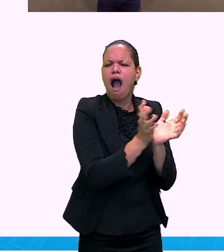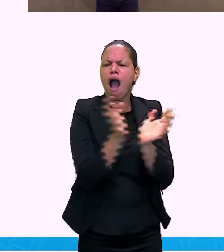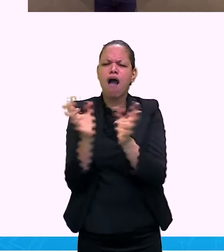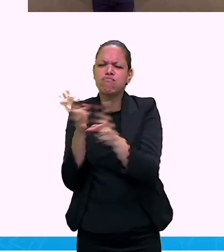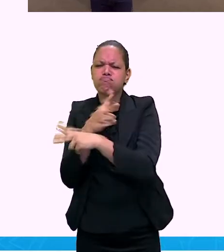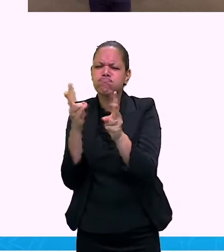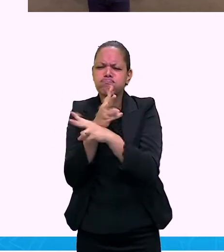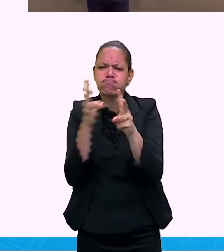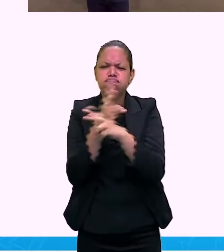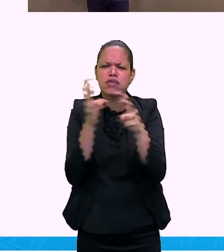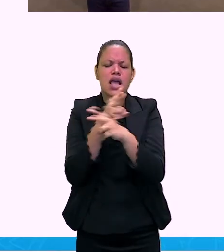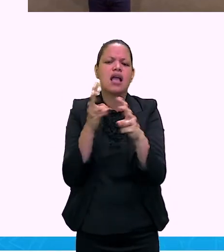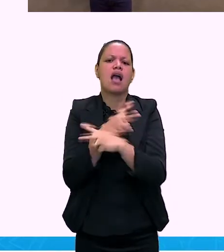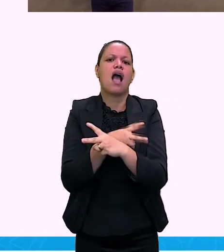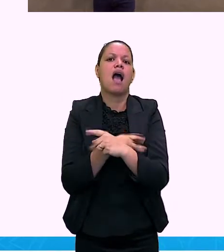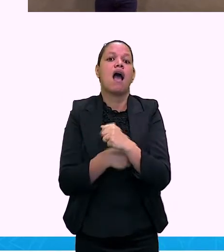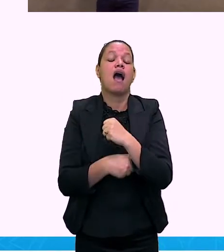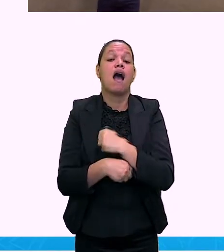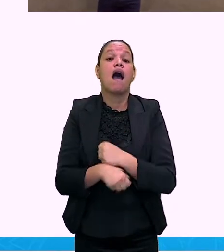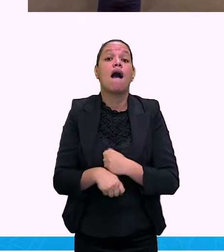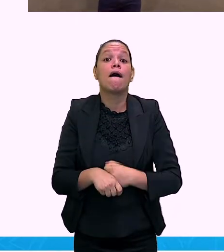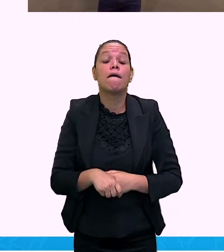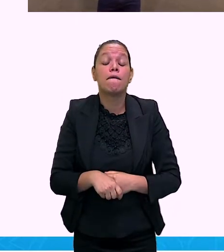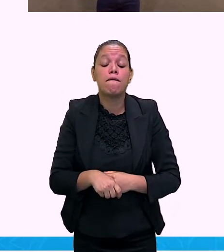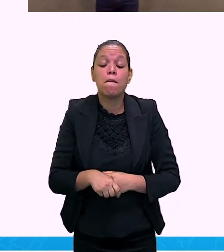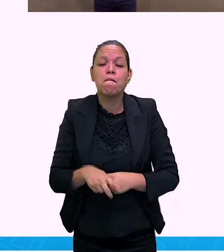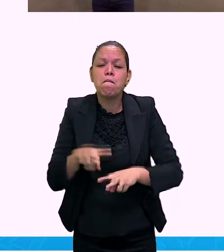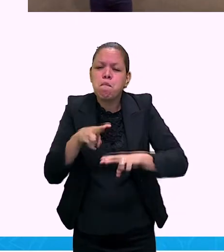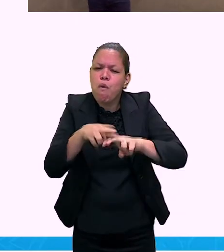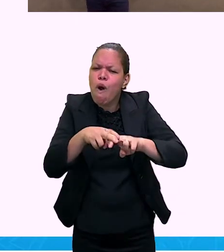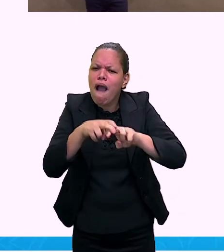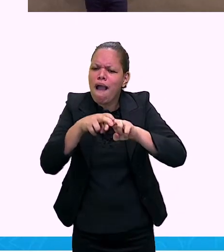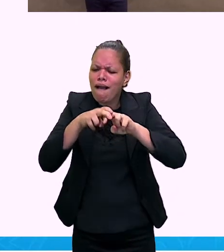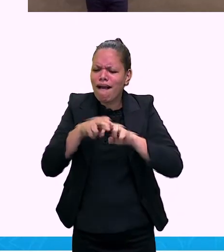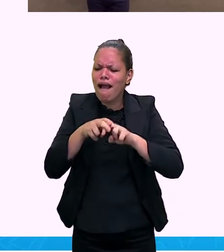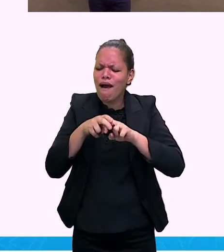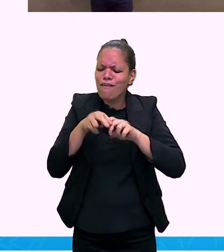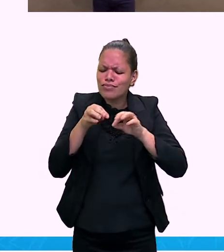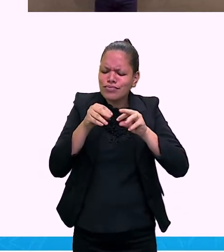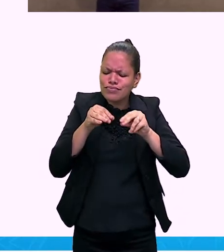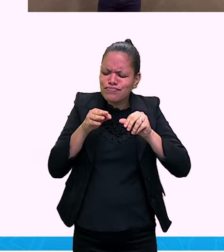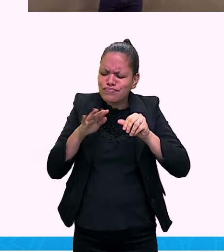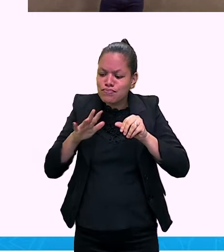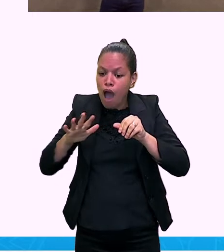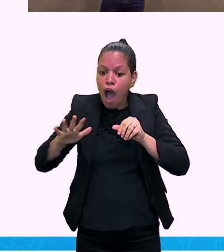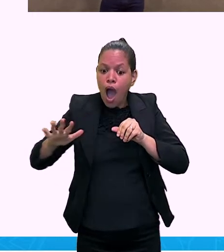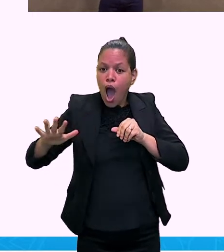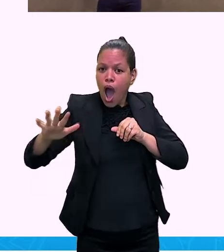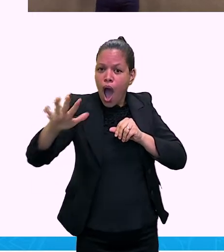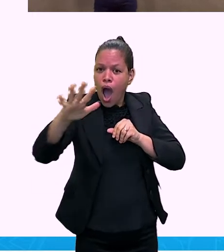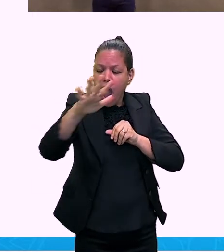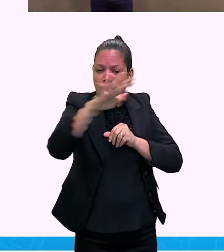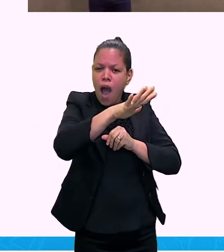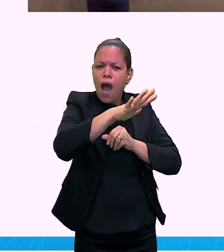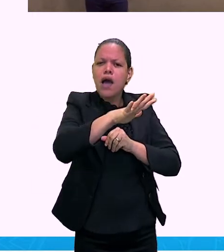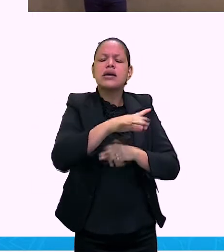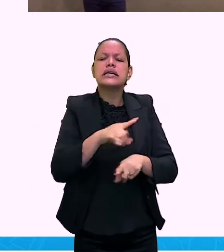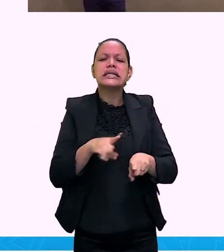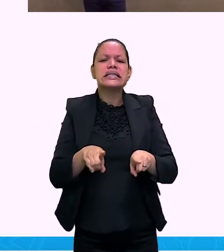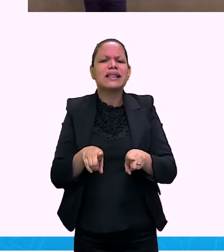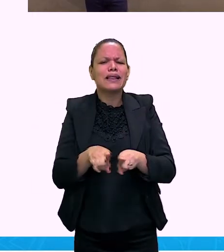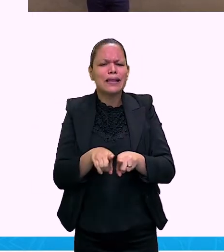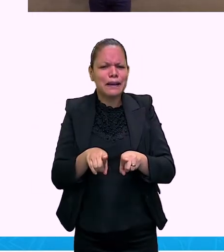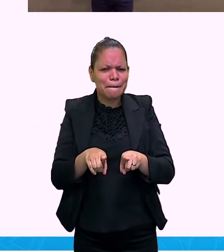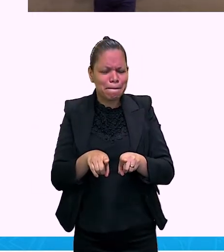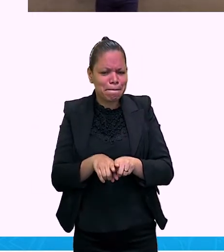mas não. Eles também lutavam por espaços territoriais ou até mesmo por títulos. Qual aquela tribo que